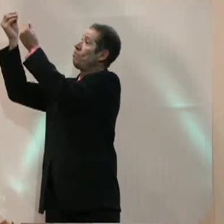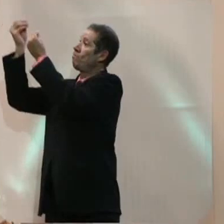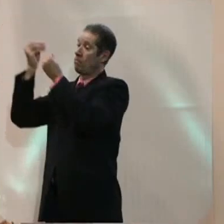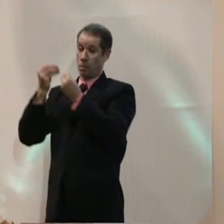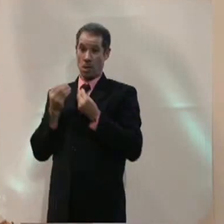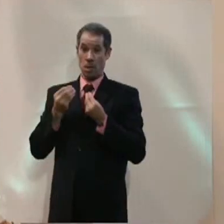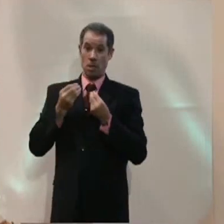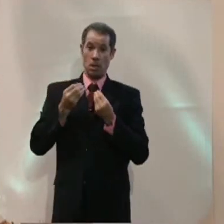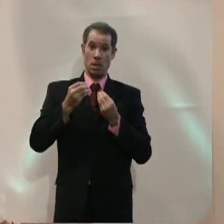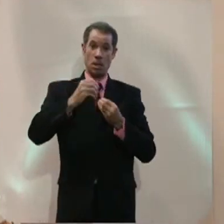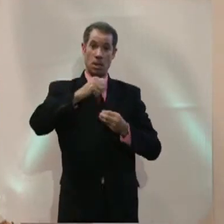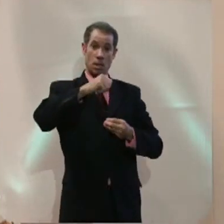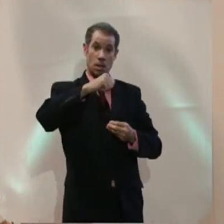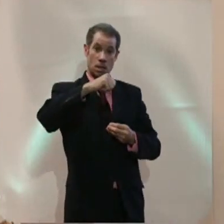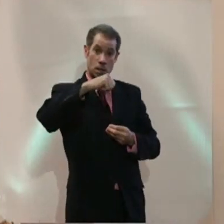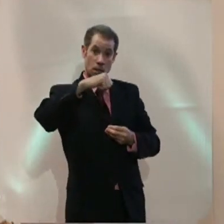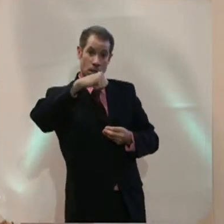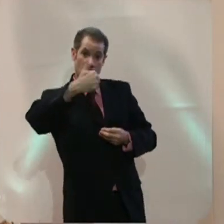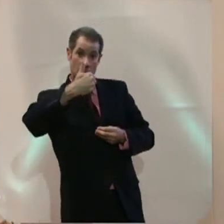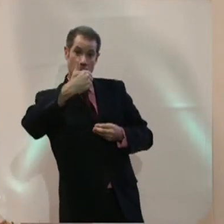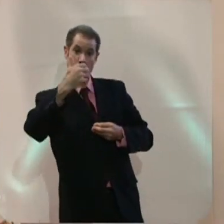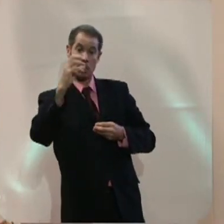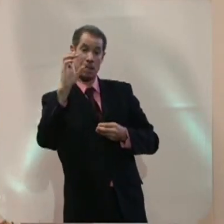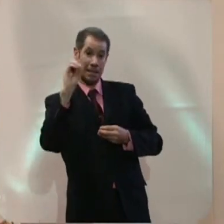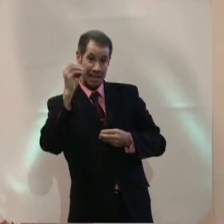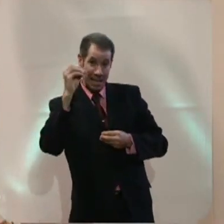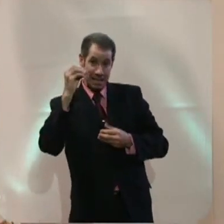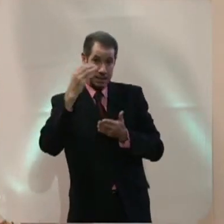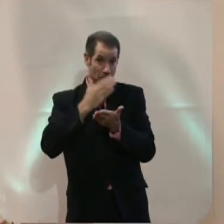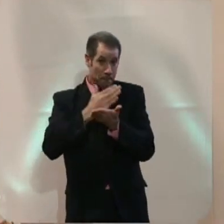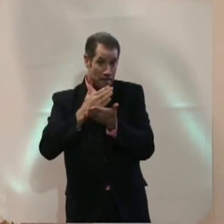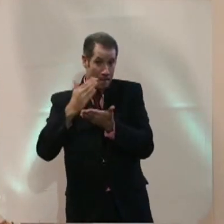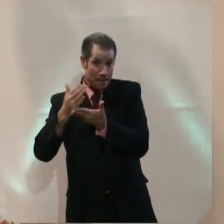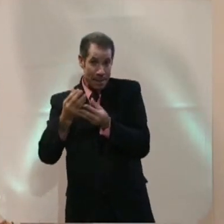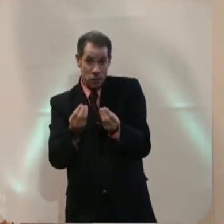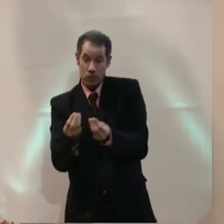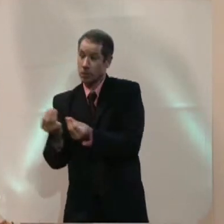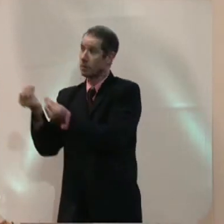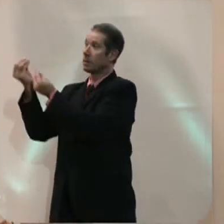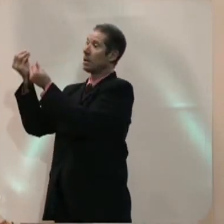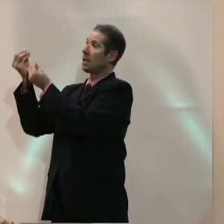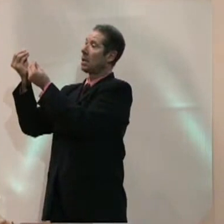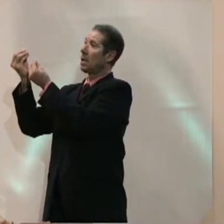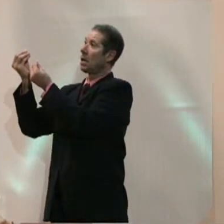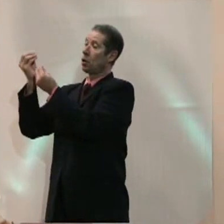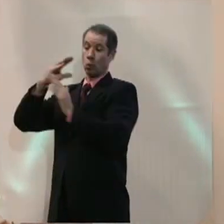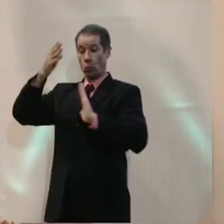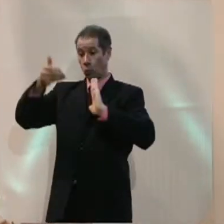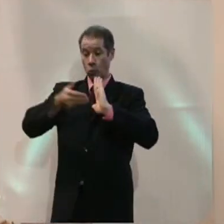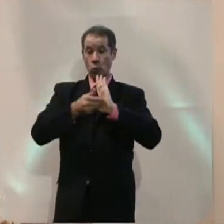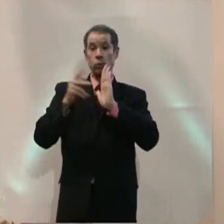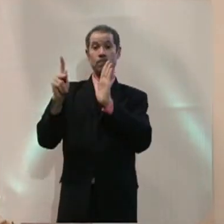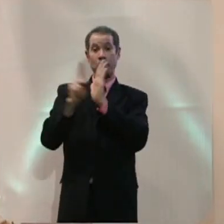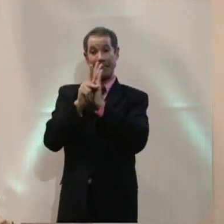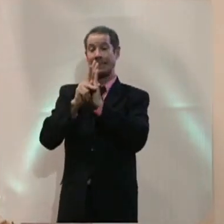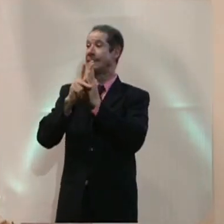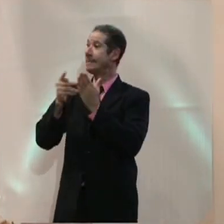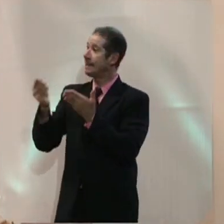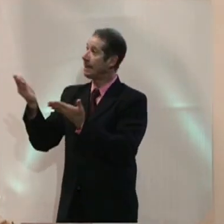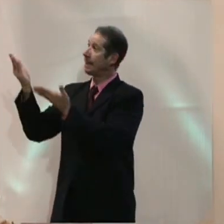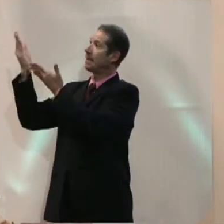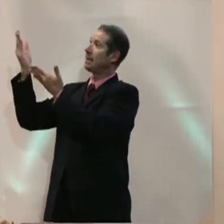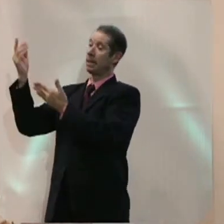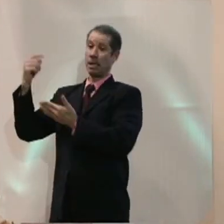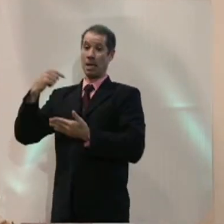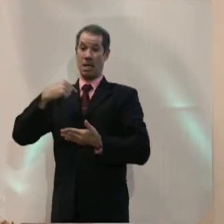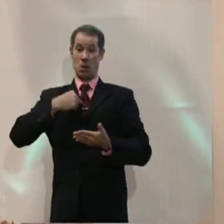vai devolver a 10ª parte para Ele, porque você reconhece que tudo é dele e que você apenas